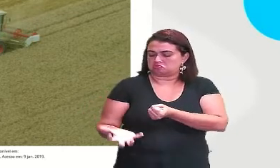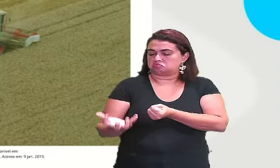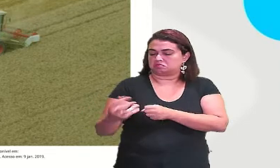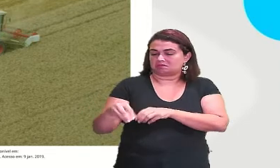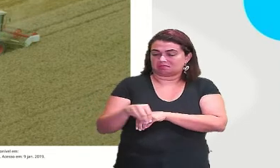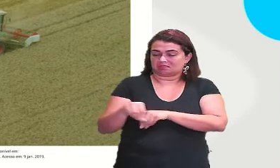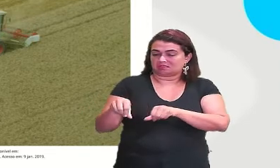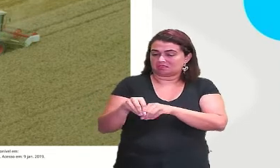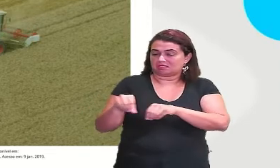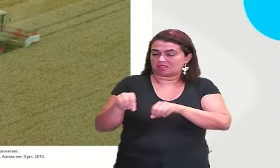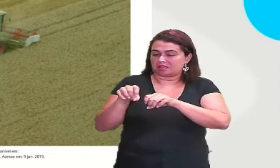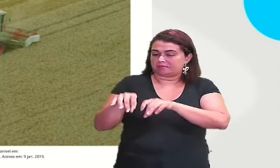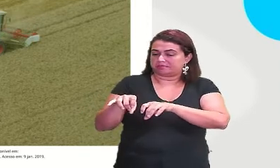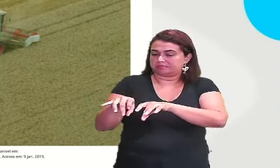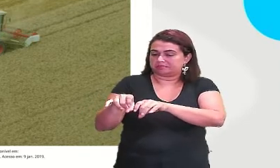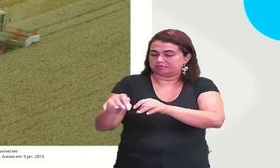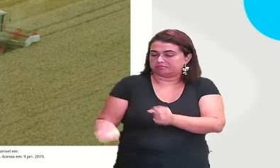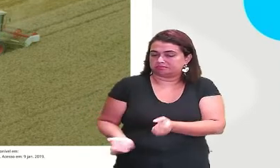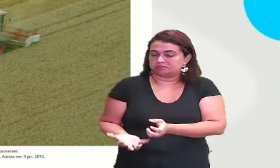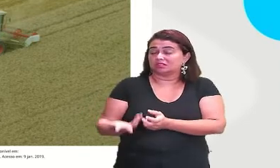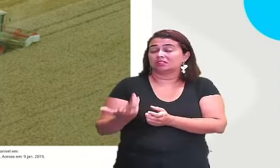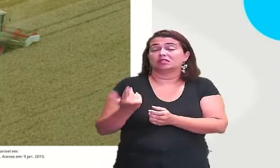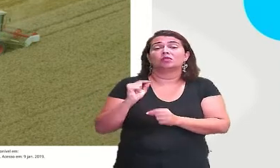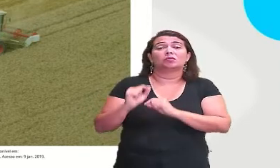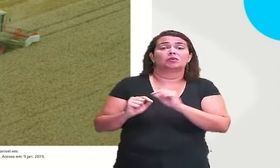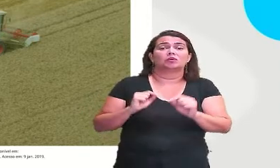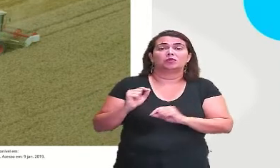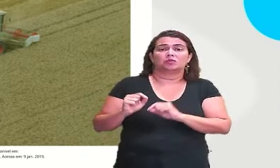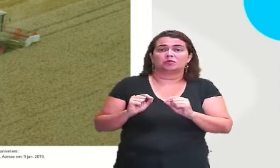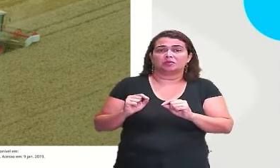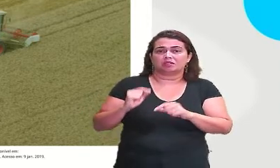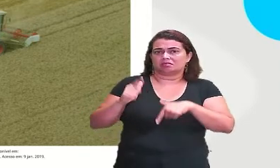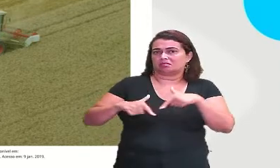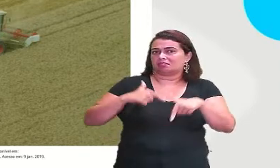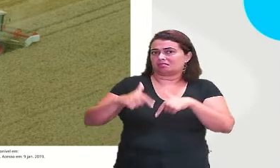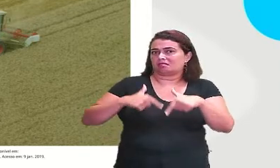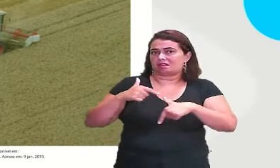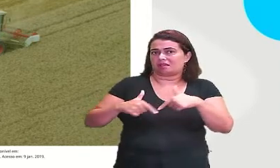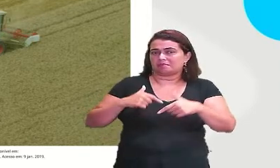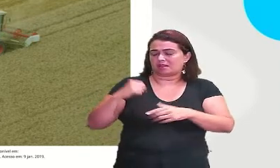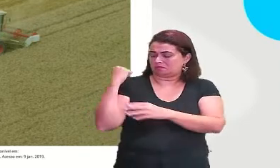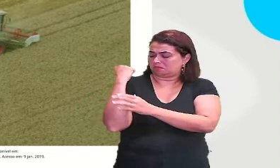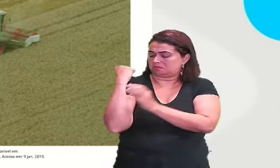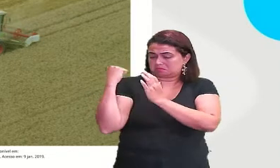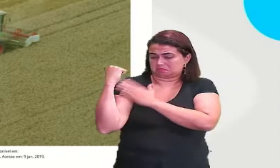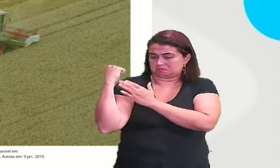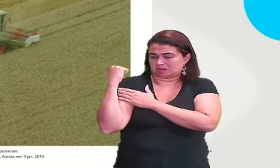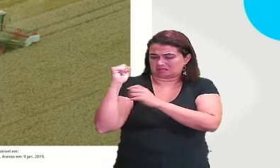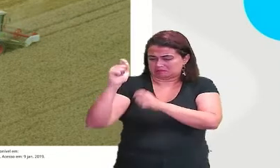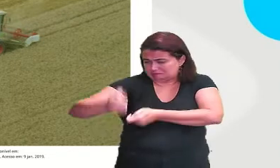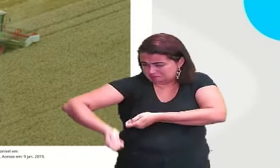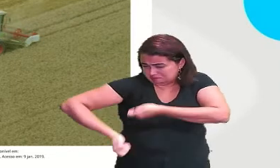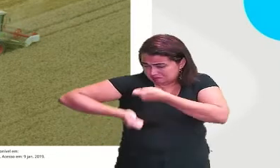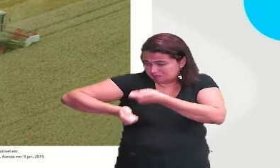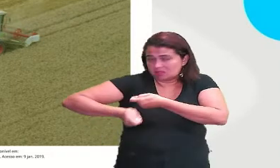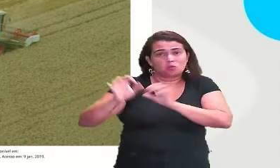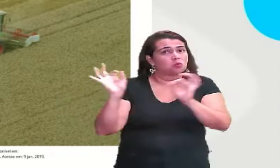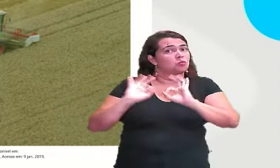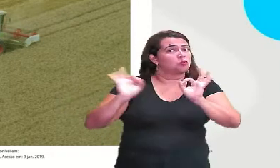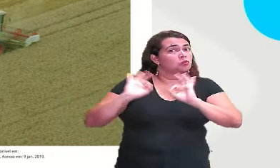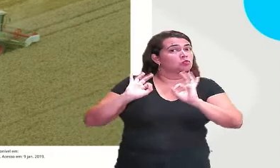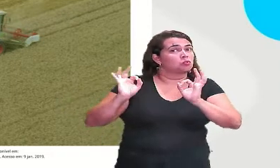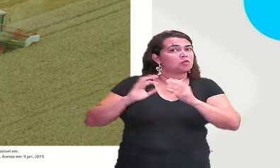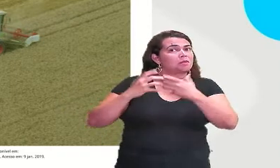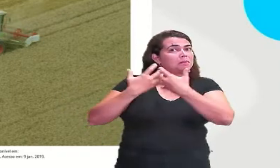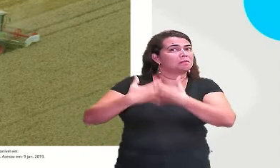do serviço humano braçal. Talvez precise só para ele conduzir a máquina, mas que a máquina ela faz todo o serviço,